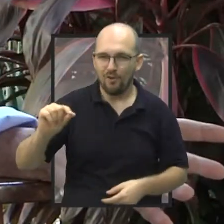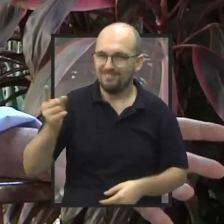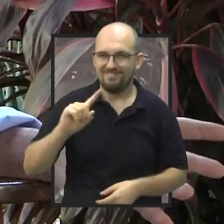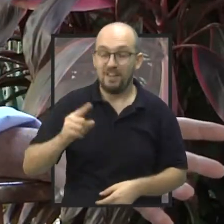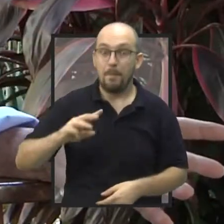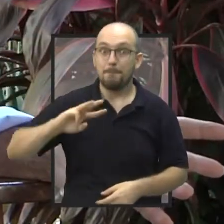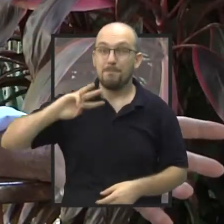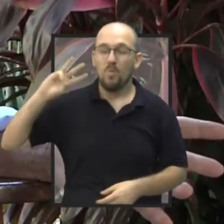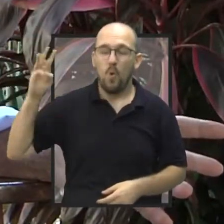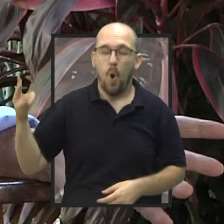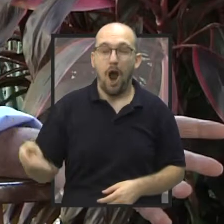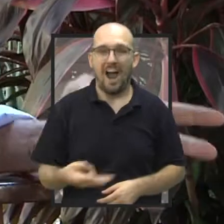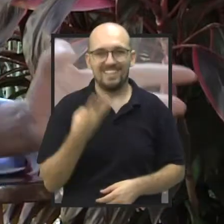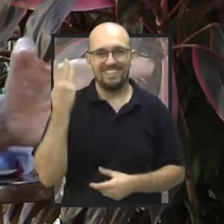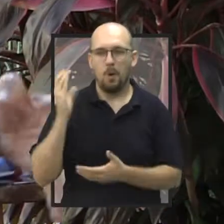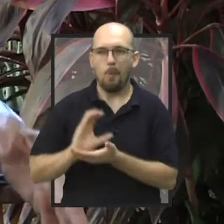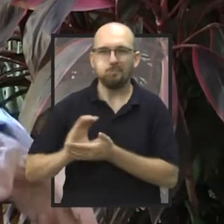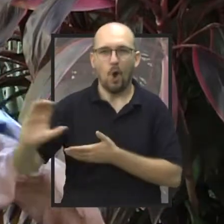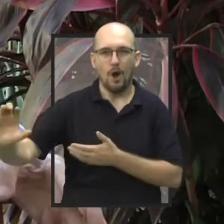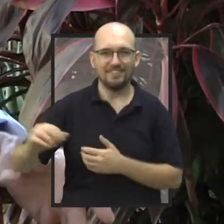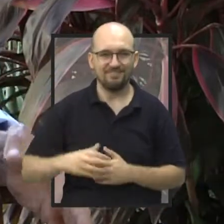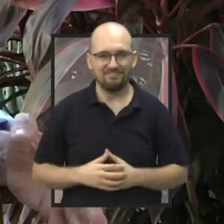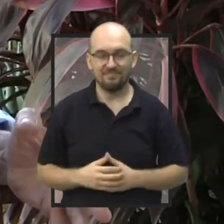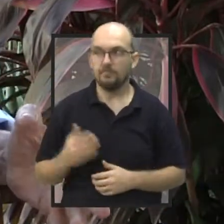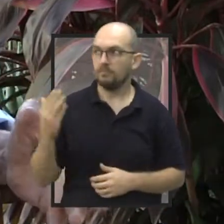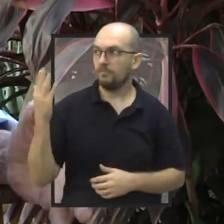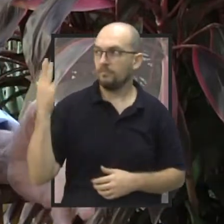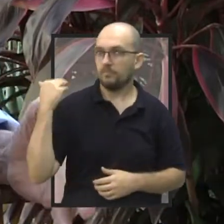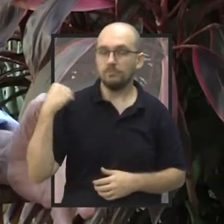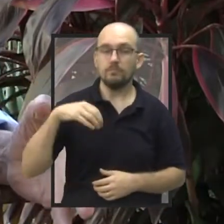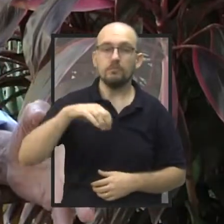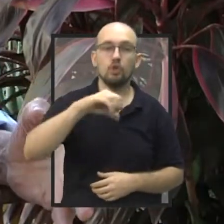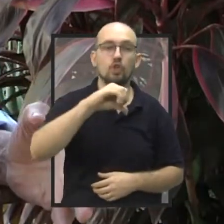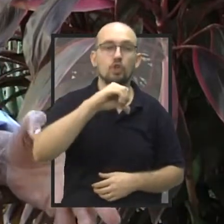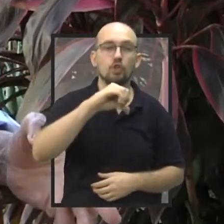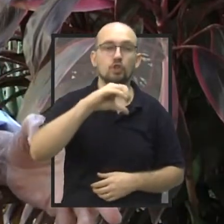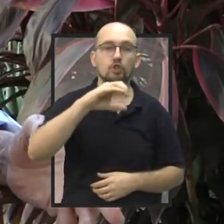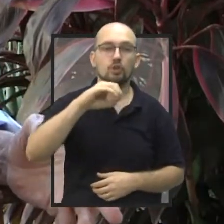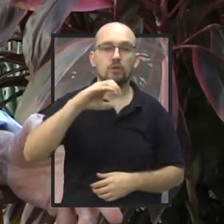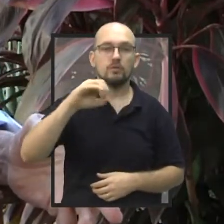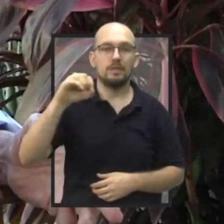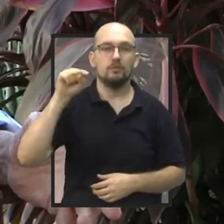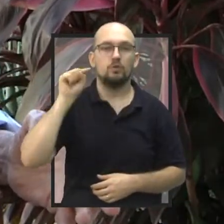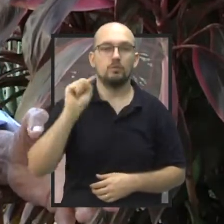milhões. A última aplicação que foi feita foi 900 mil.